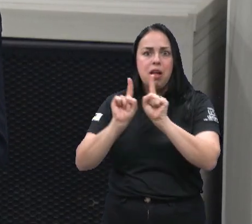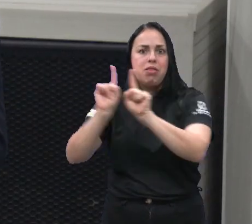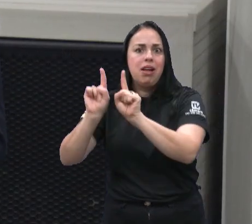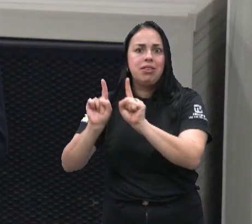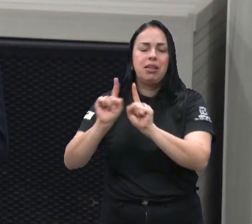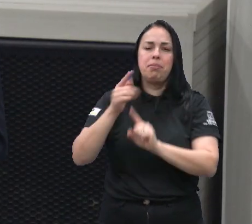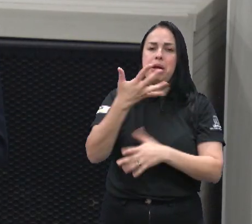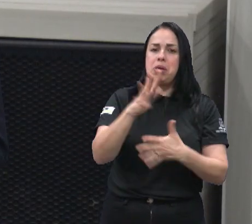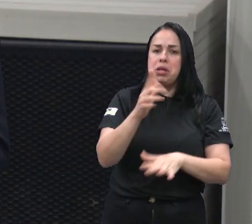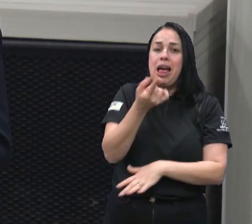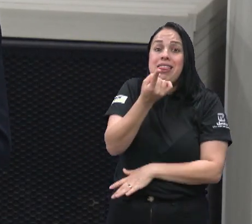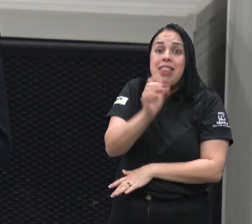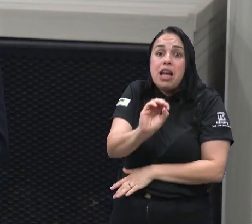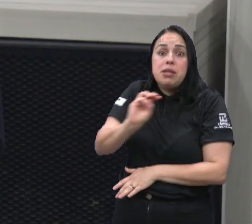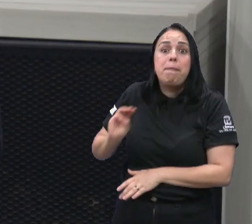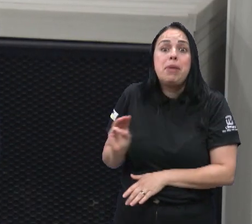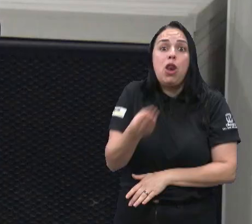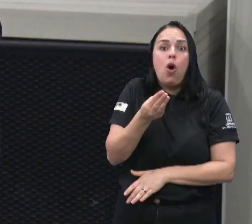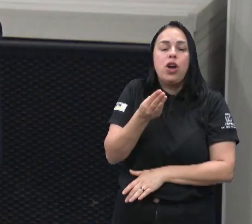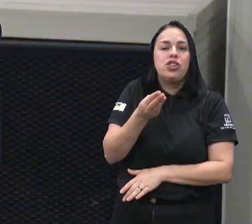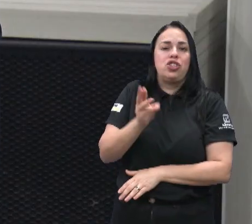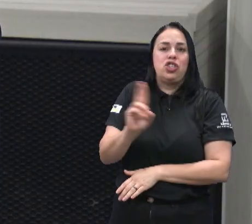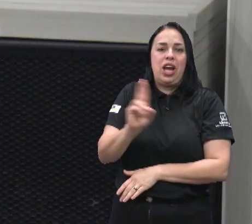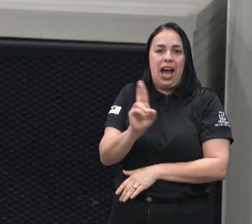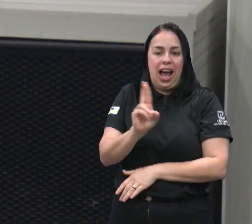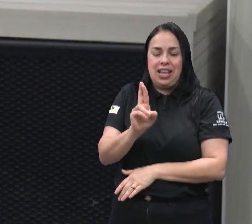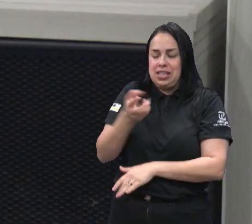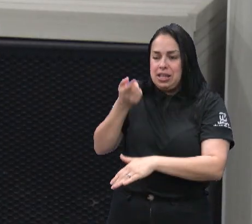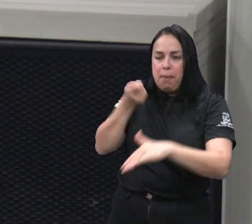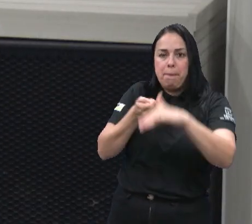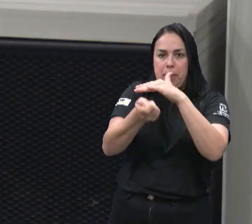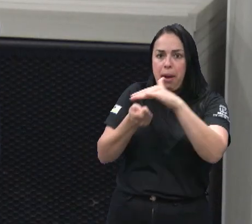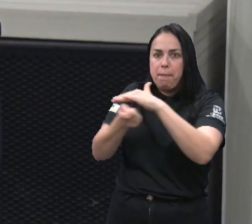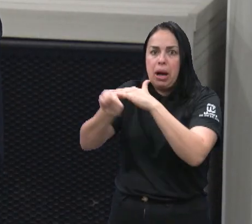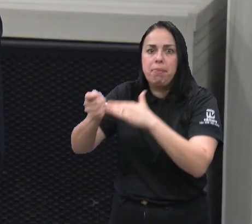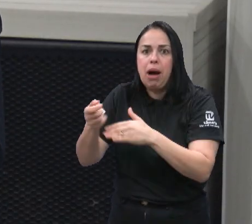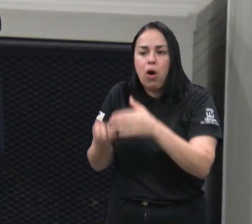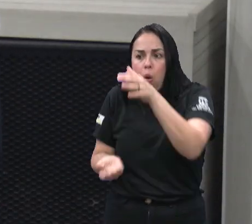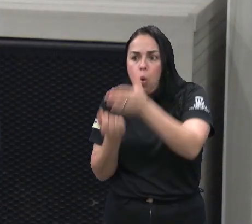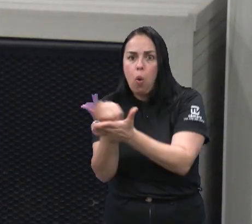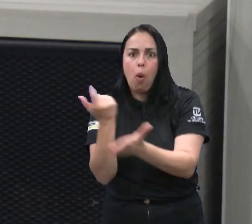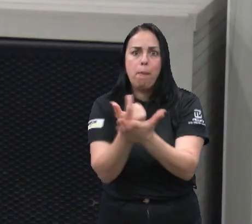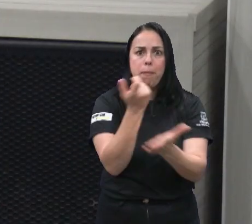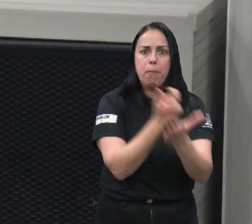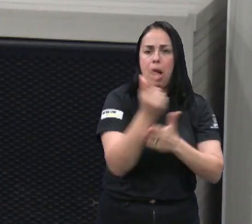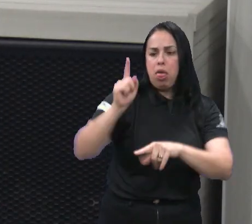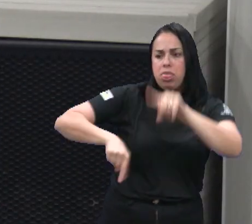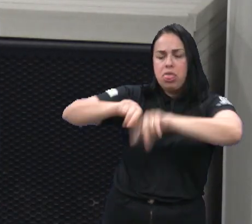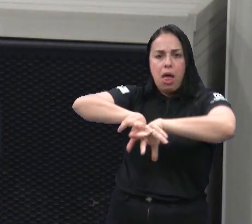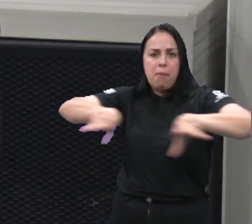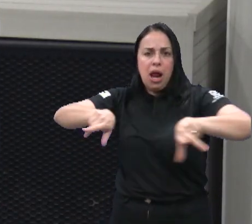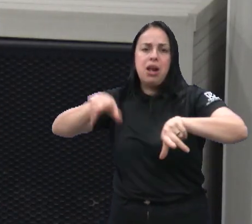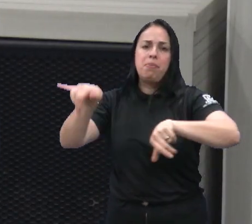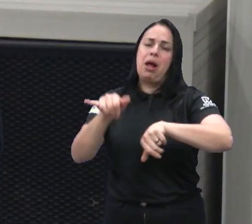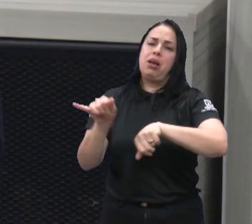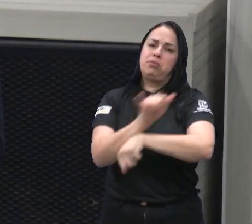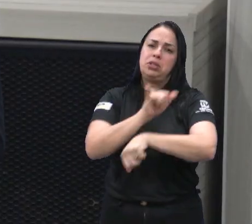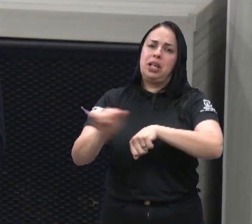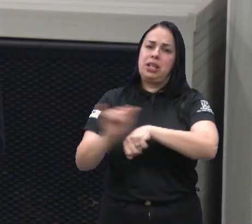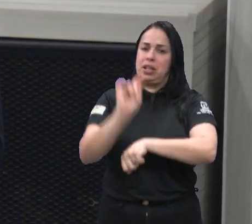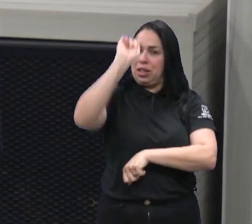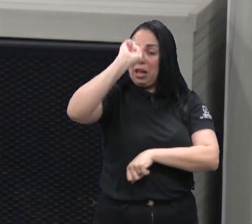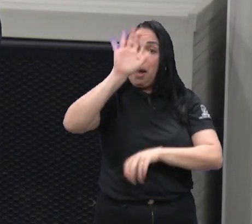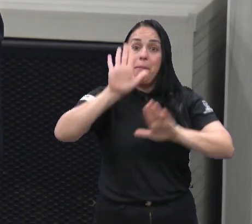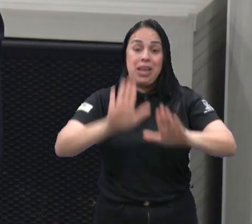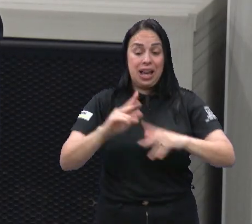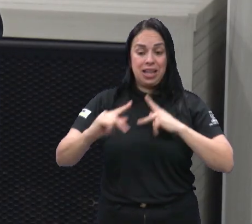milhões de reais destinados para equipar as guardas municipais do estado de São Paulo. E ter São José dos Campos, um guarda